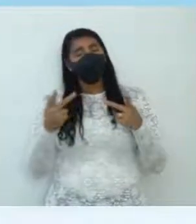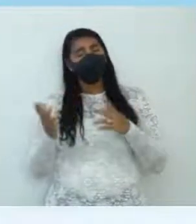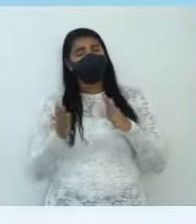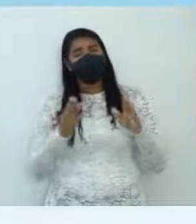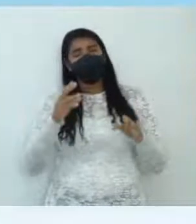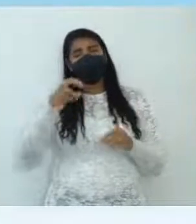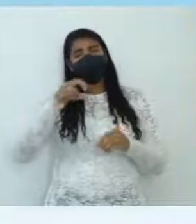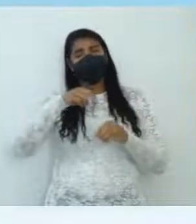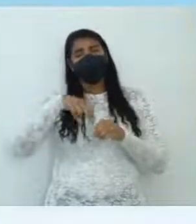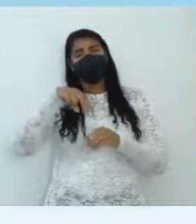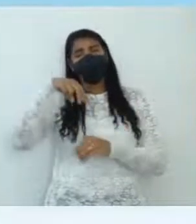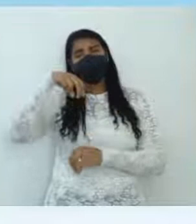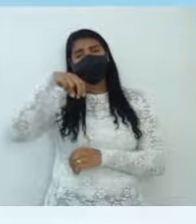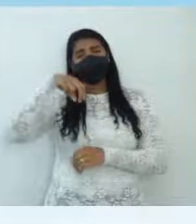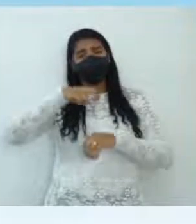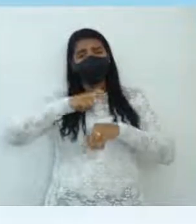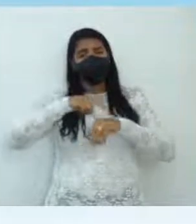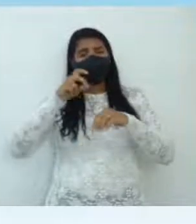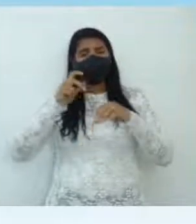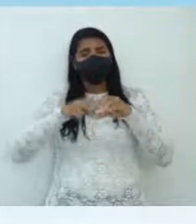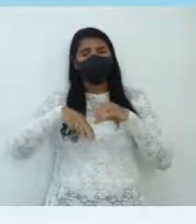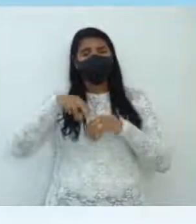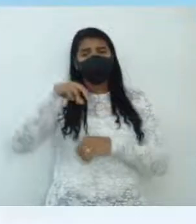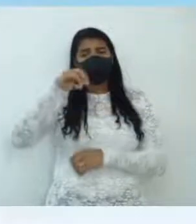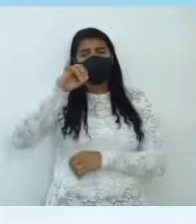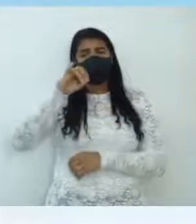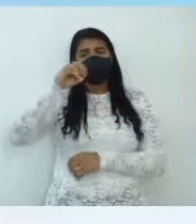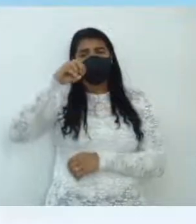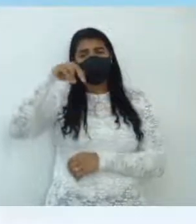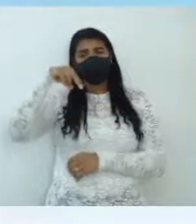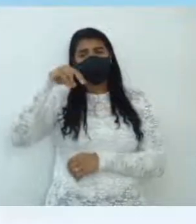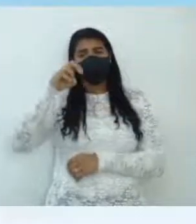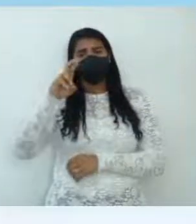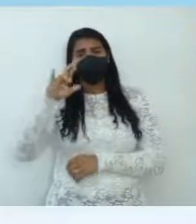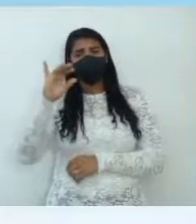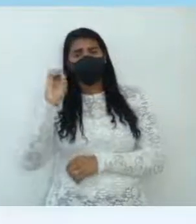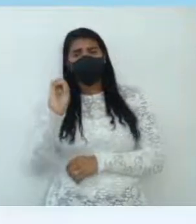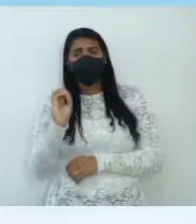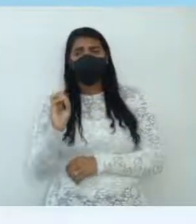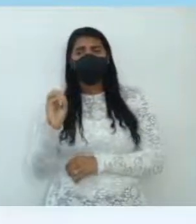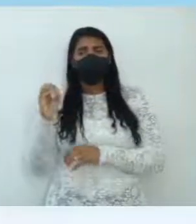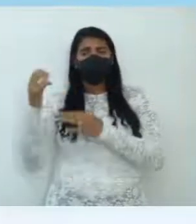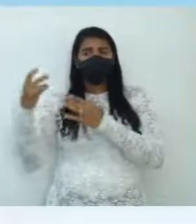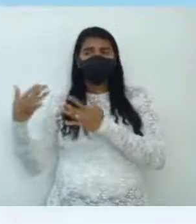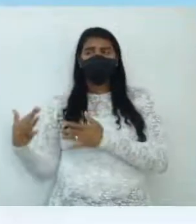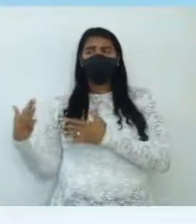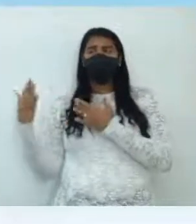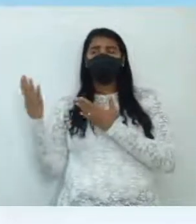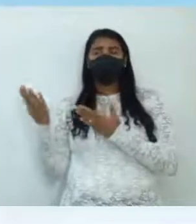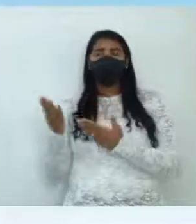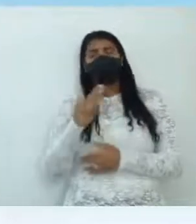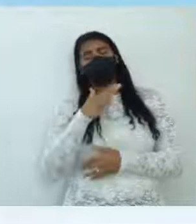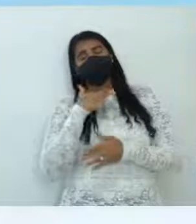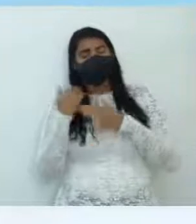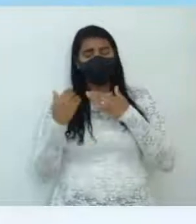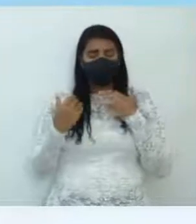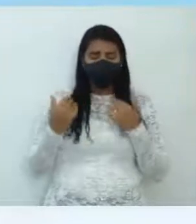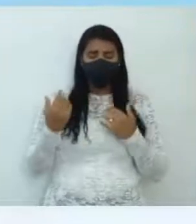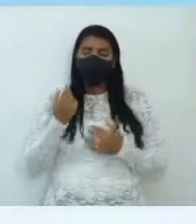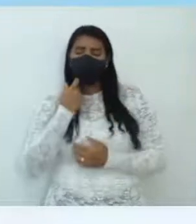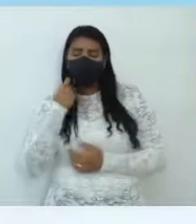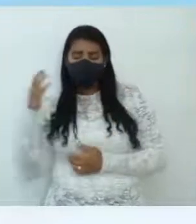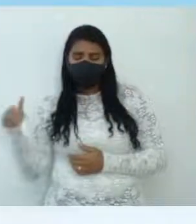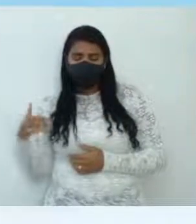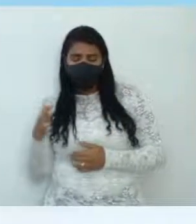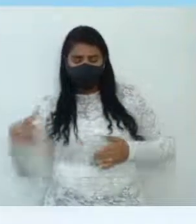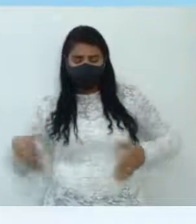minérios. O mortante, quando eu falo do mortante, eu estou falando da morte de peixes em áreas